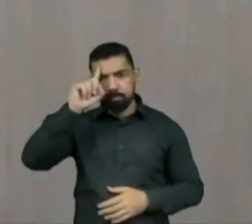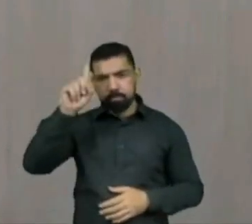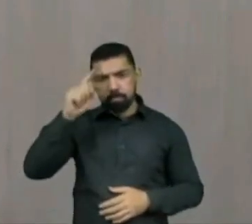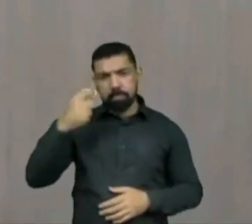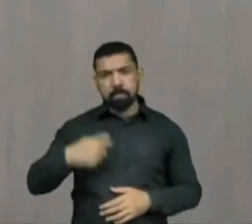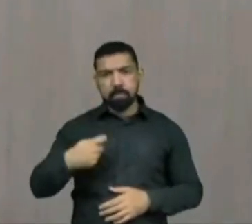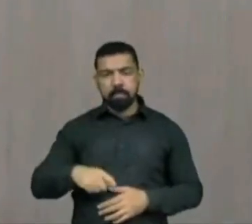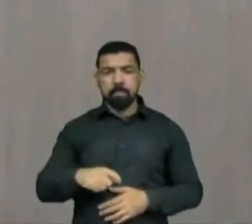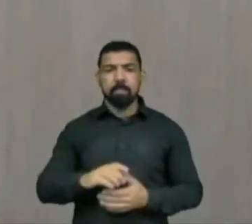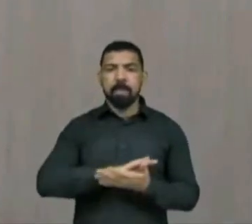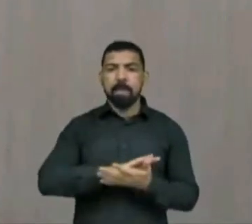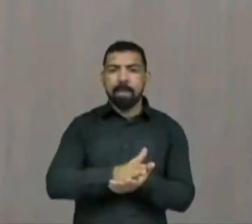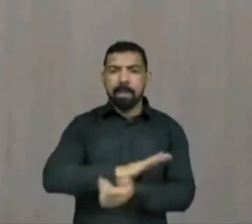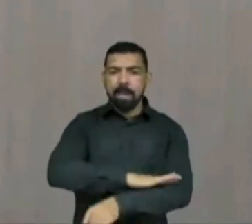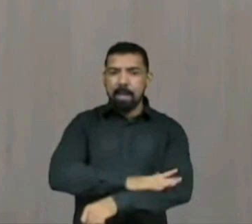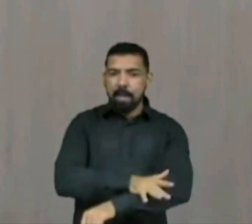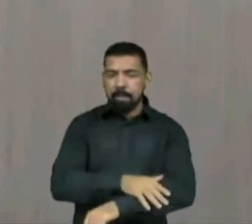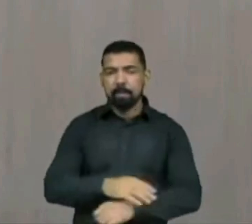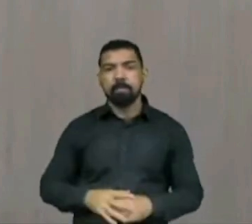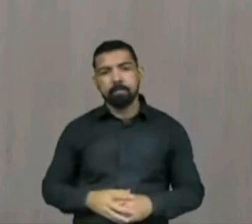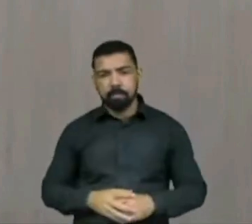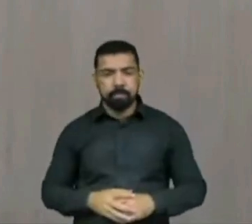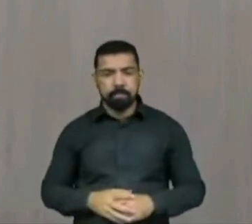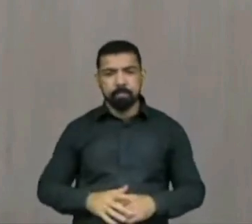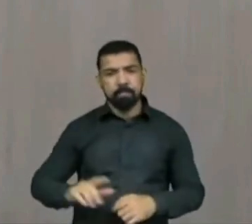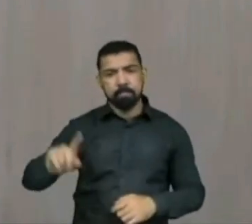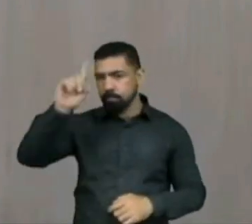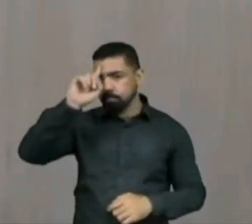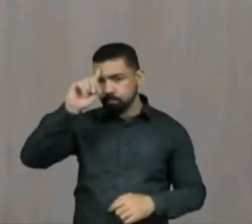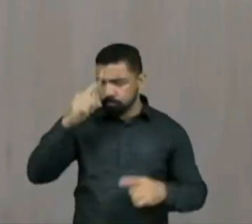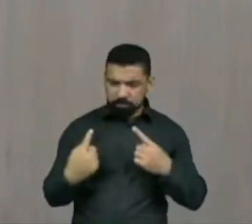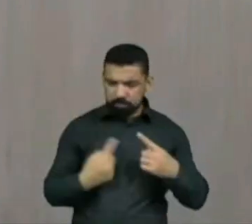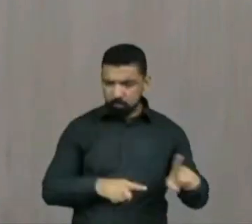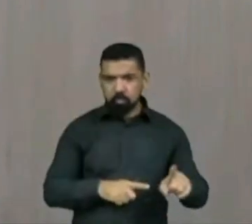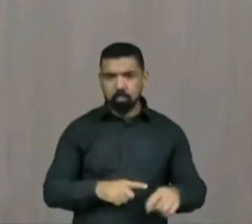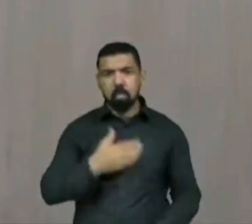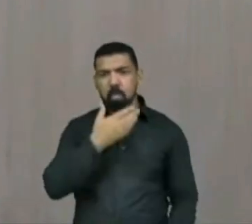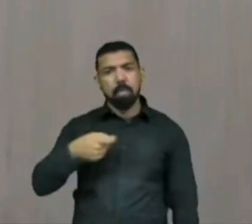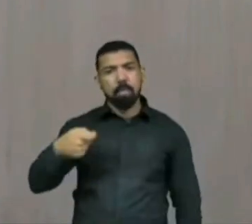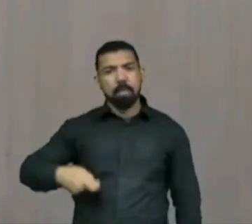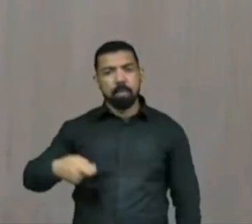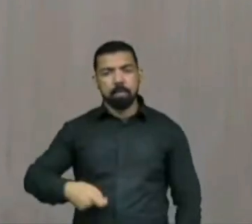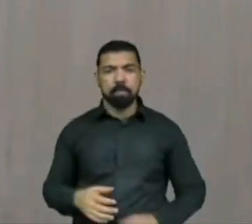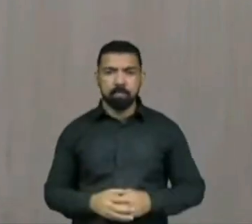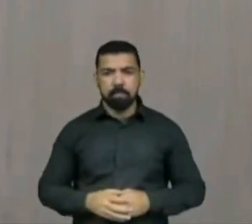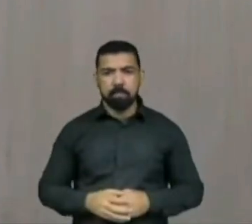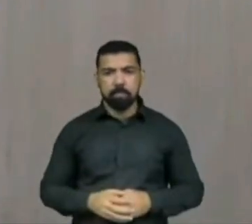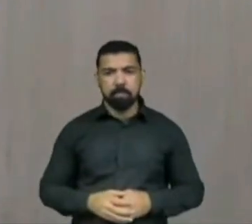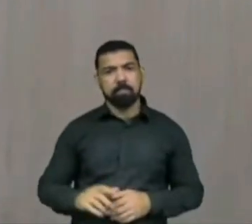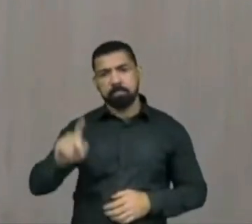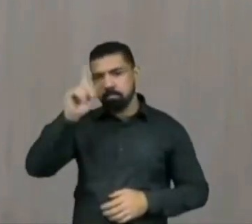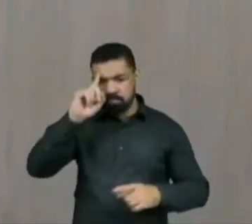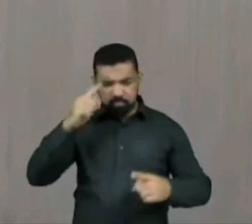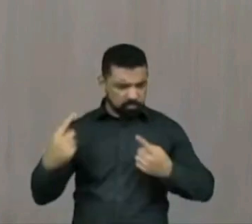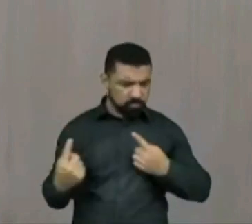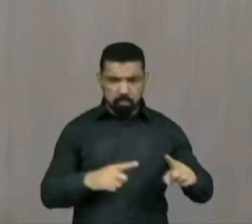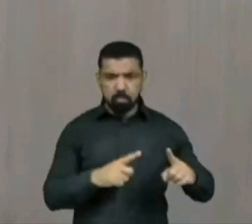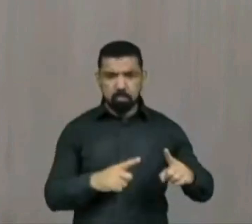o racismo, combater cotidianamente o machismo, combater cotidianamente